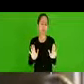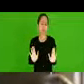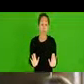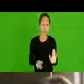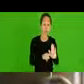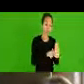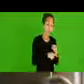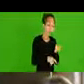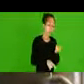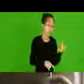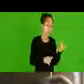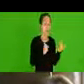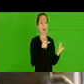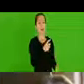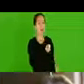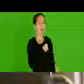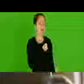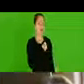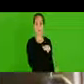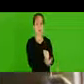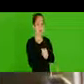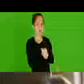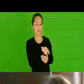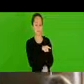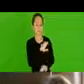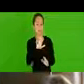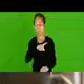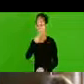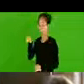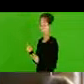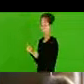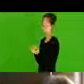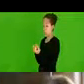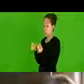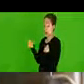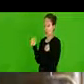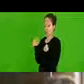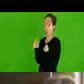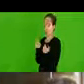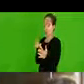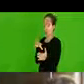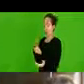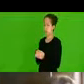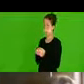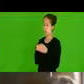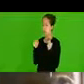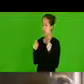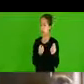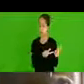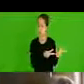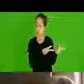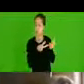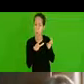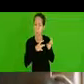continua sendo uma pesquisa quantitativa, mas a pesquisa qualitativa, ela pode se utilizar desses